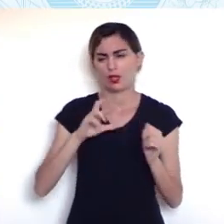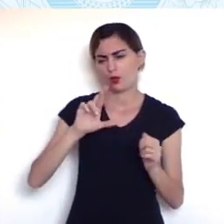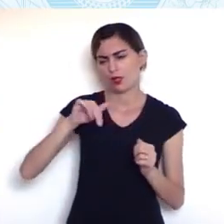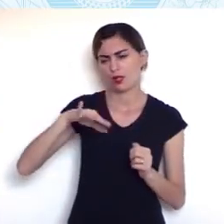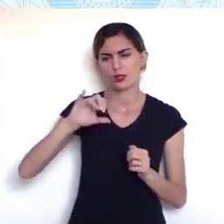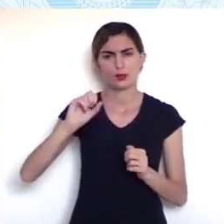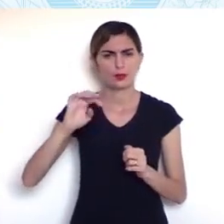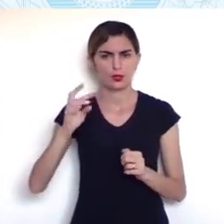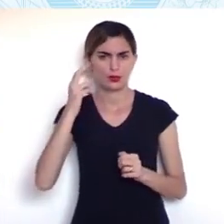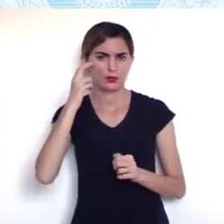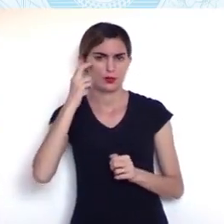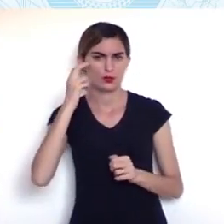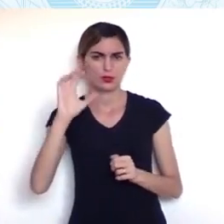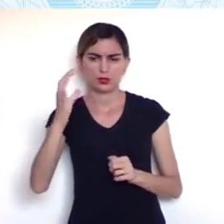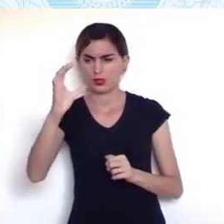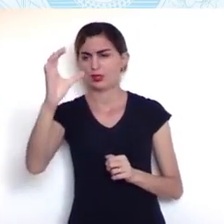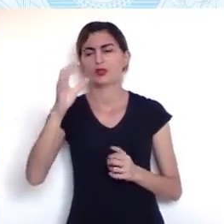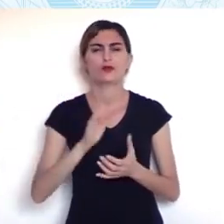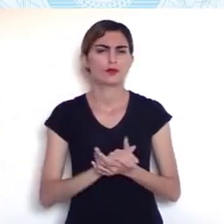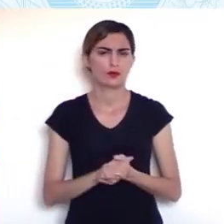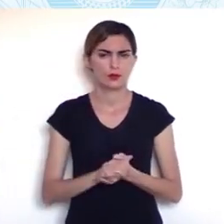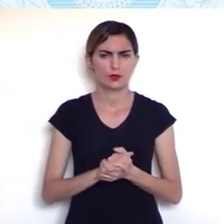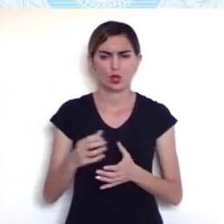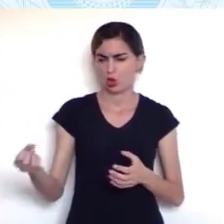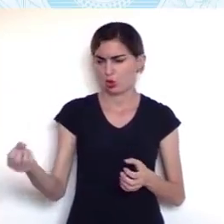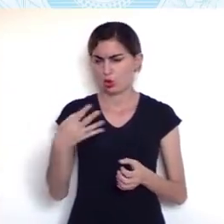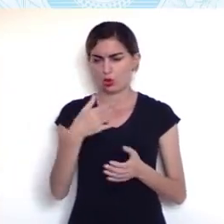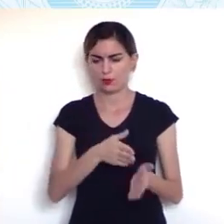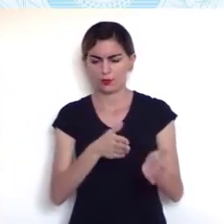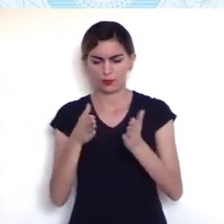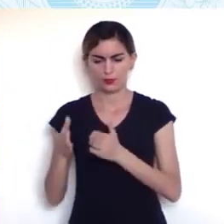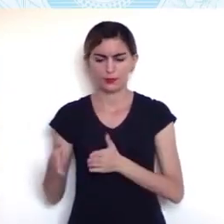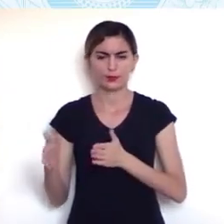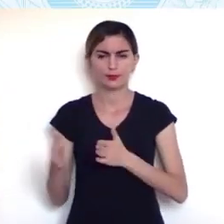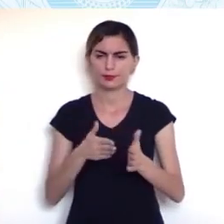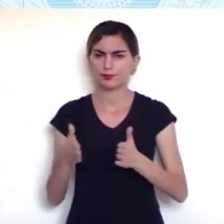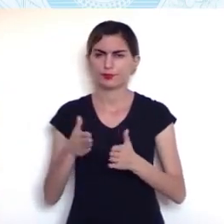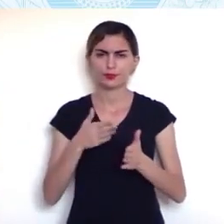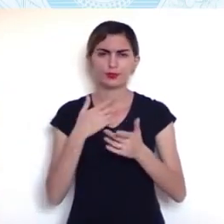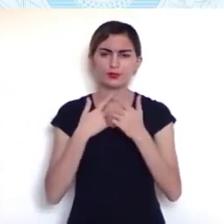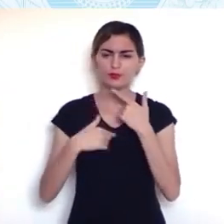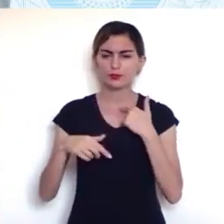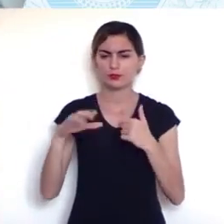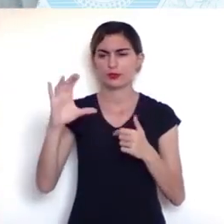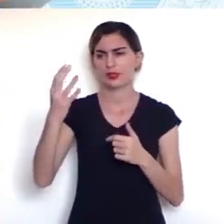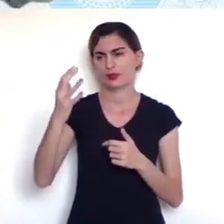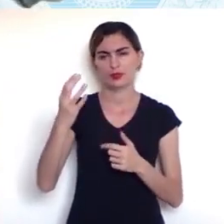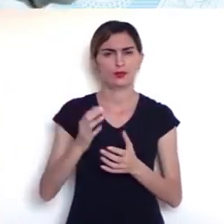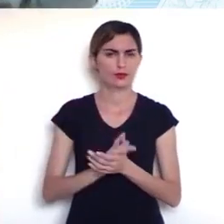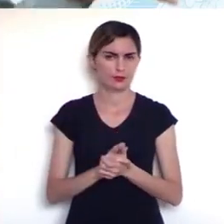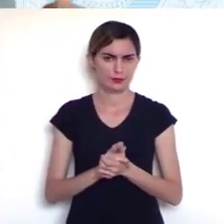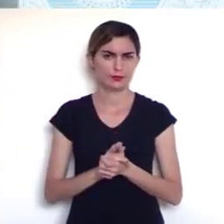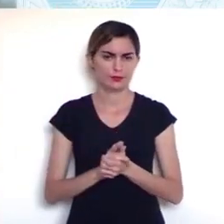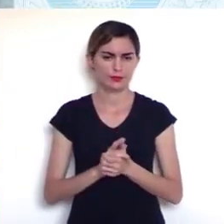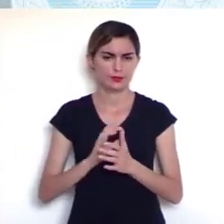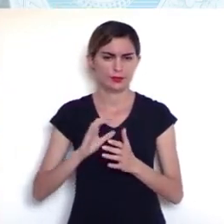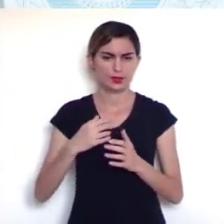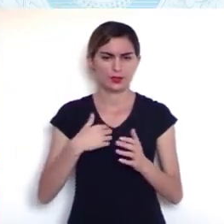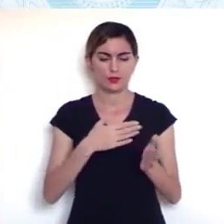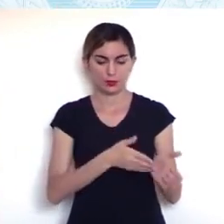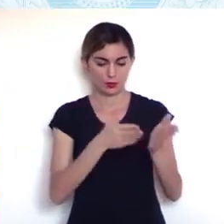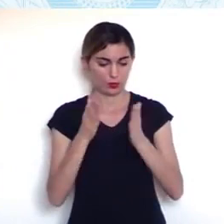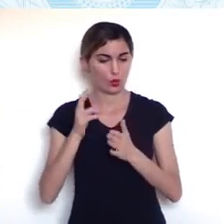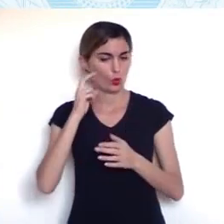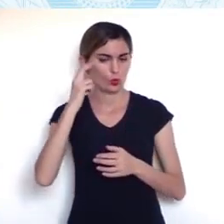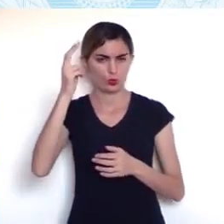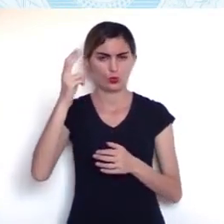fase. É uma nova fase mais voltado para a ciência, né? Você sai do campo cultural, ou